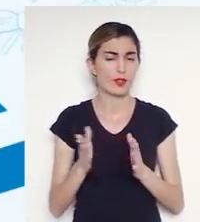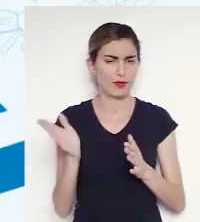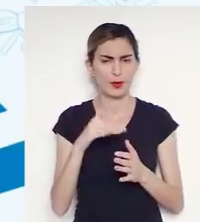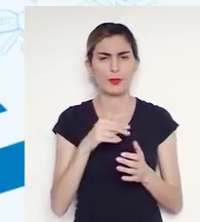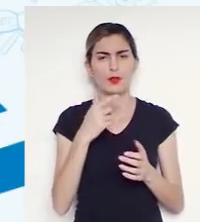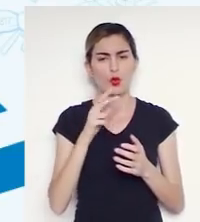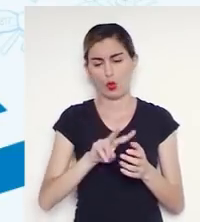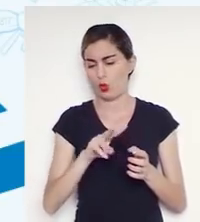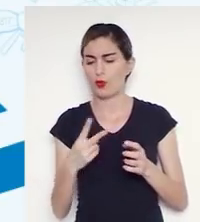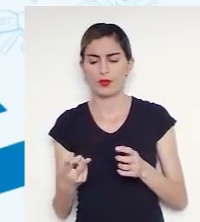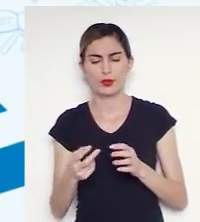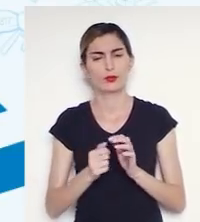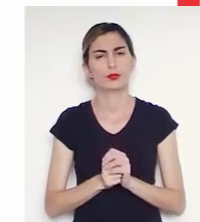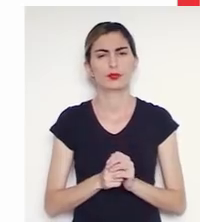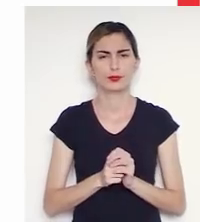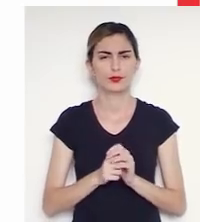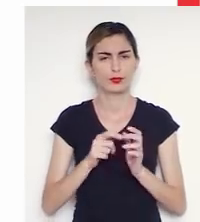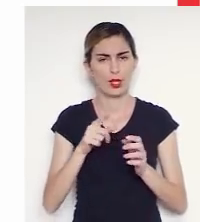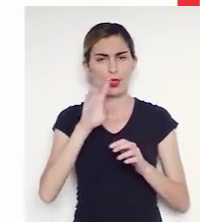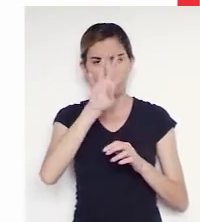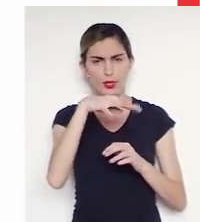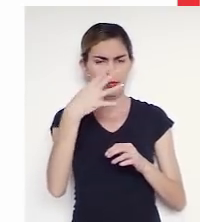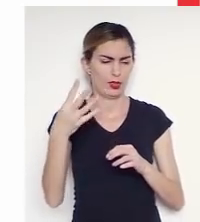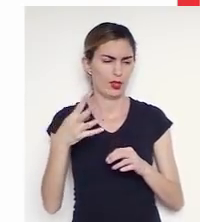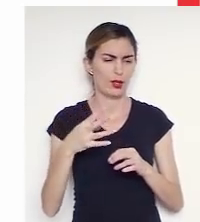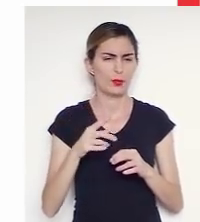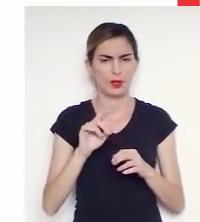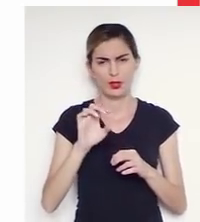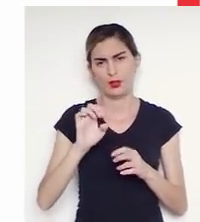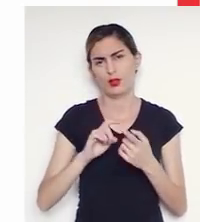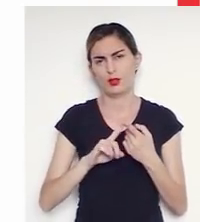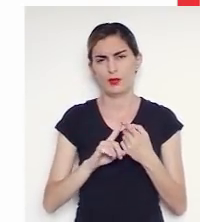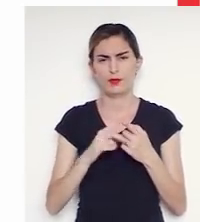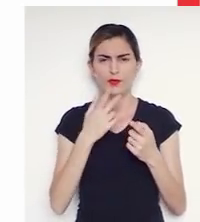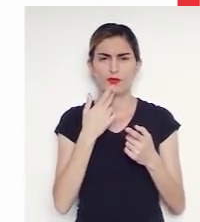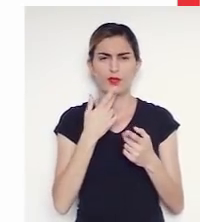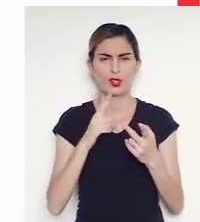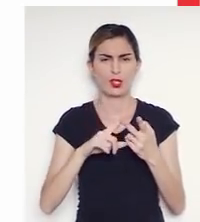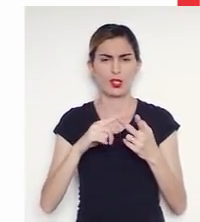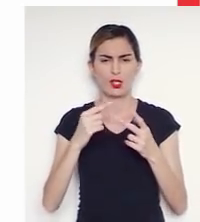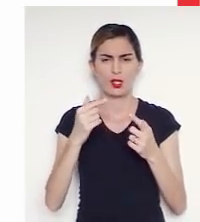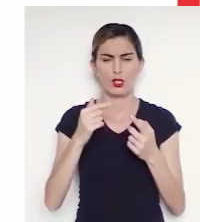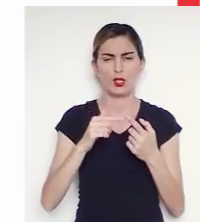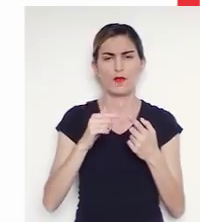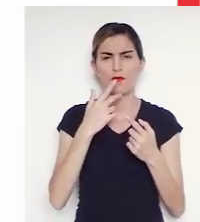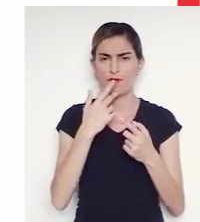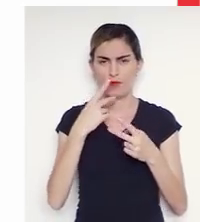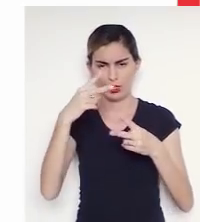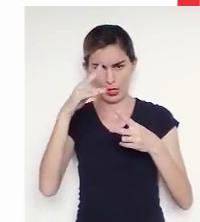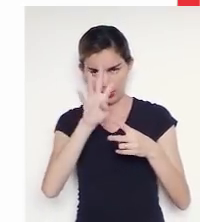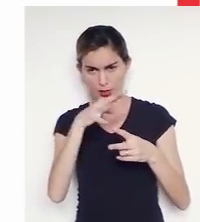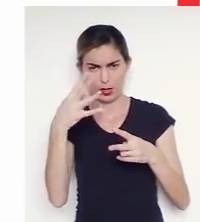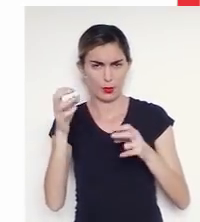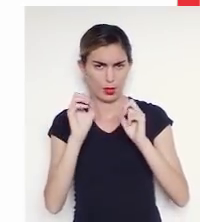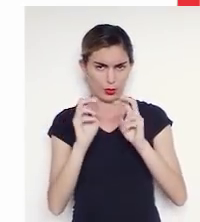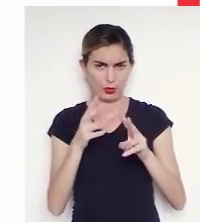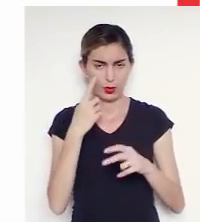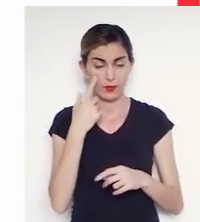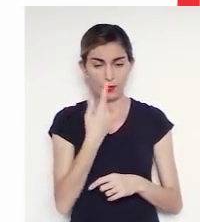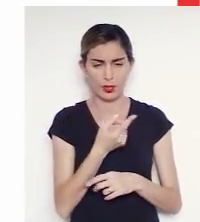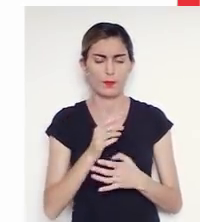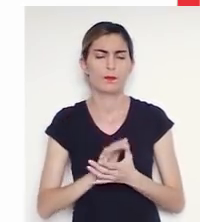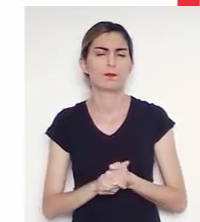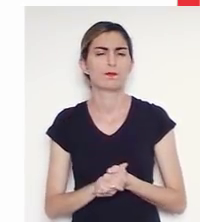Então vamos lá, vamos converter então. A tabela do quilo-hectodã, deci-centi-mili, ok? Então